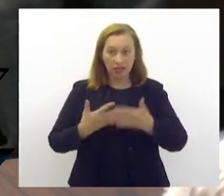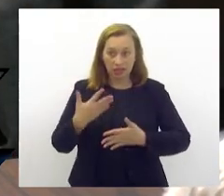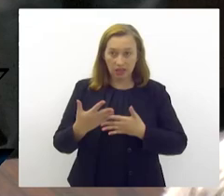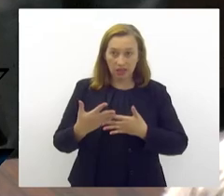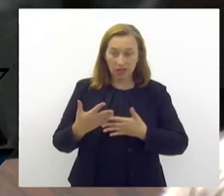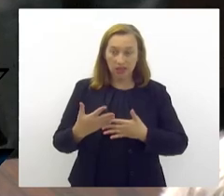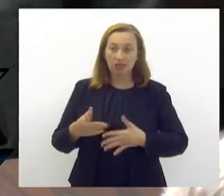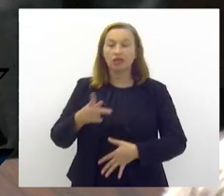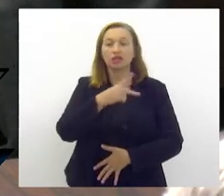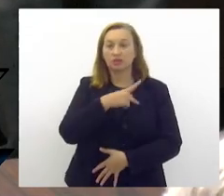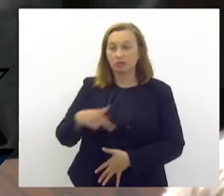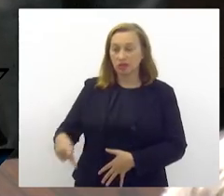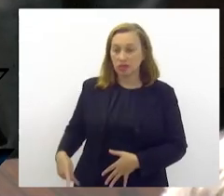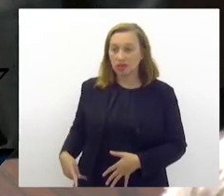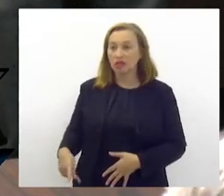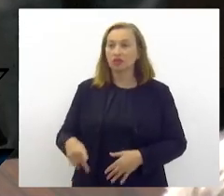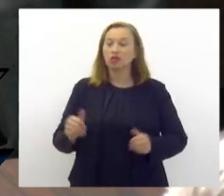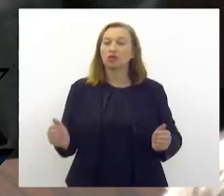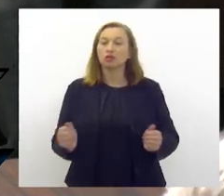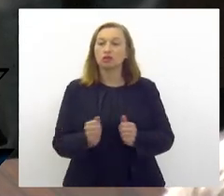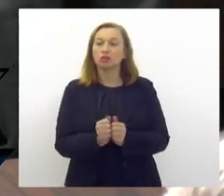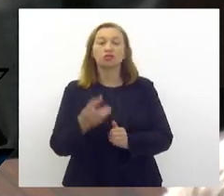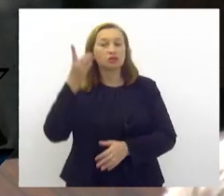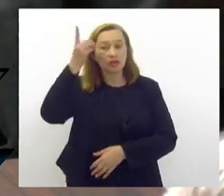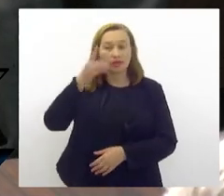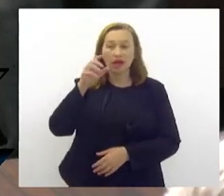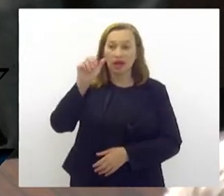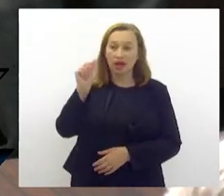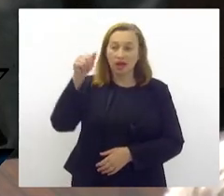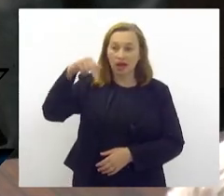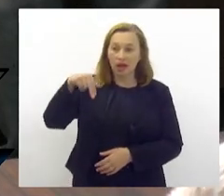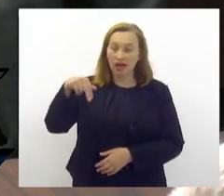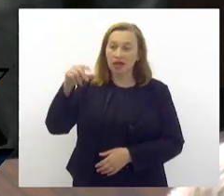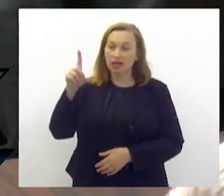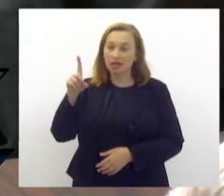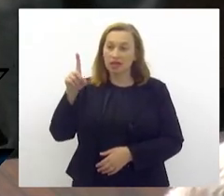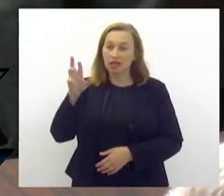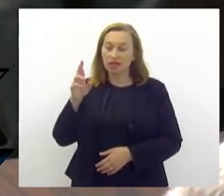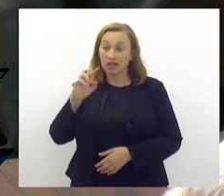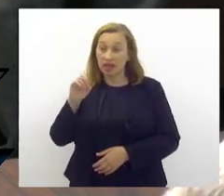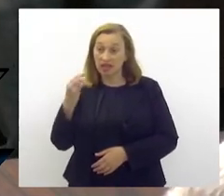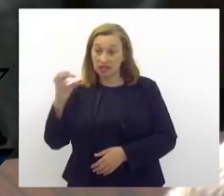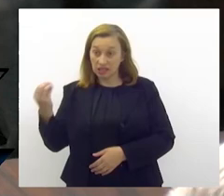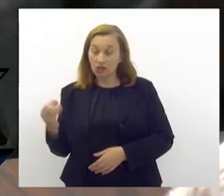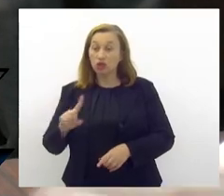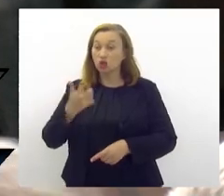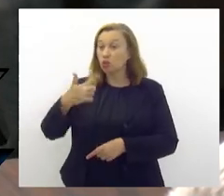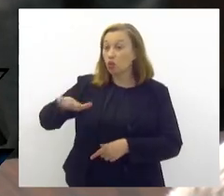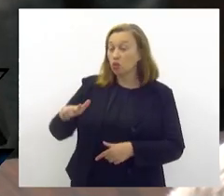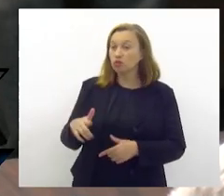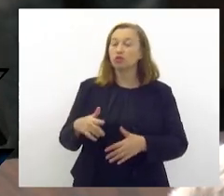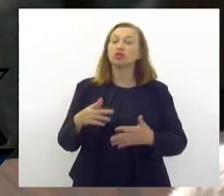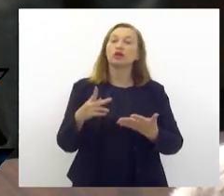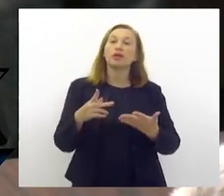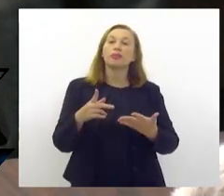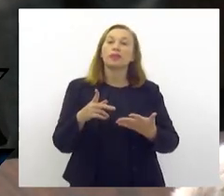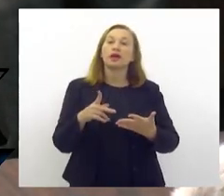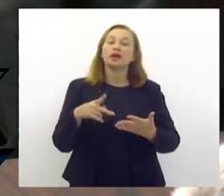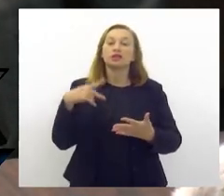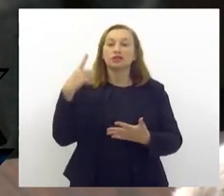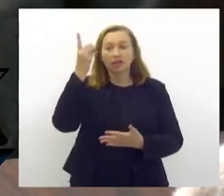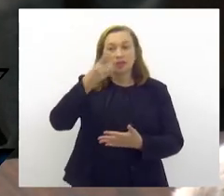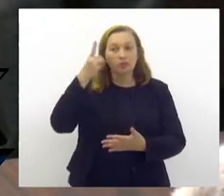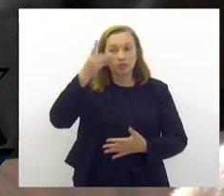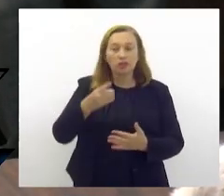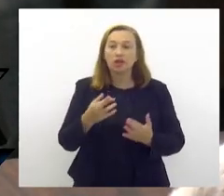de ser o presidente e em companhia do deputado Andrezinho, de vários outros deputados que aqui, com muita carga, também